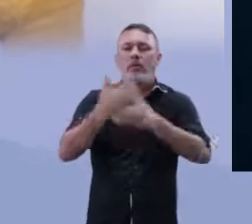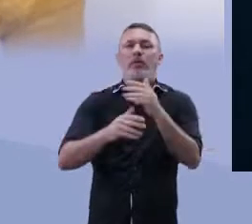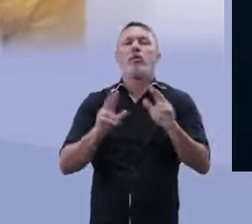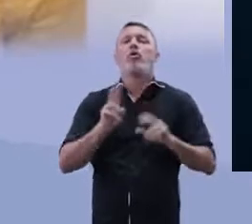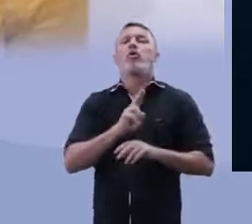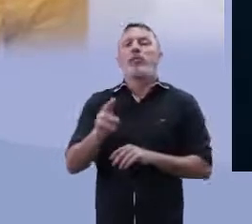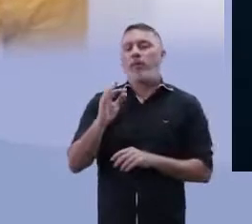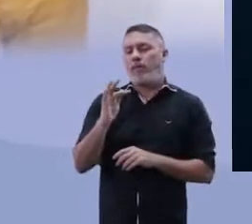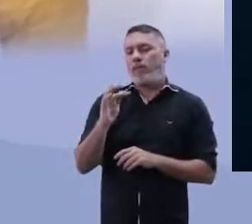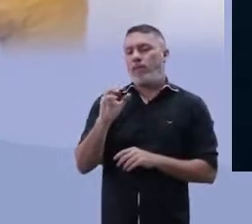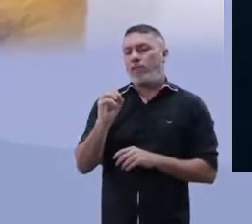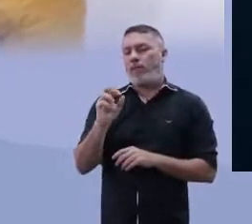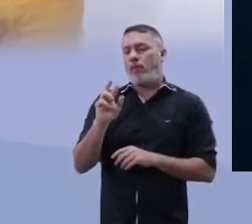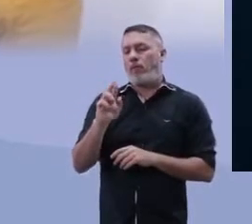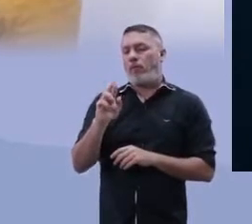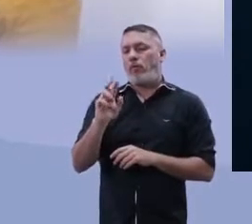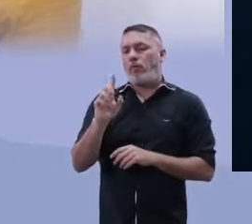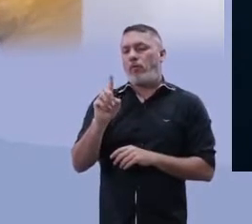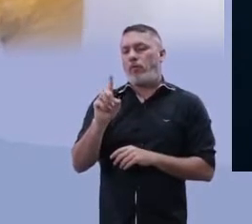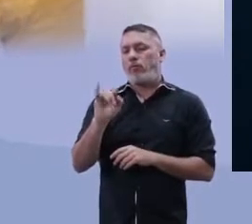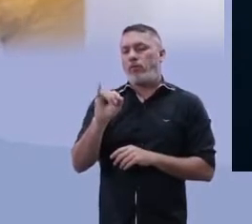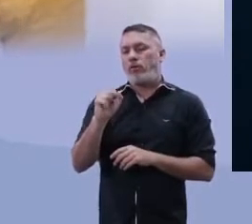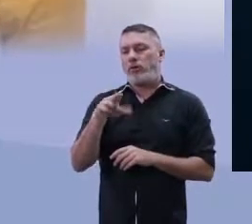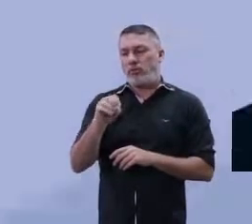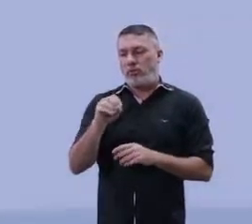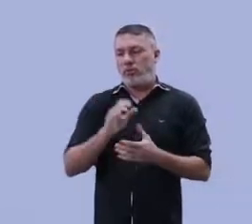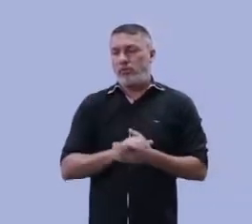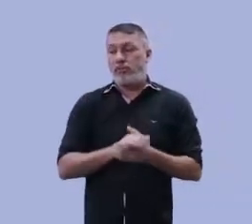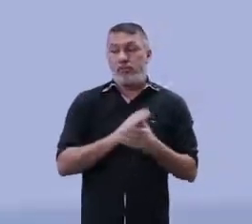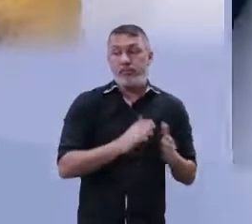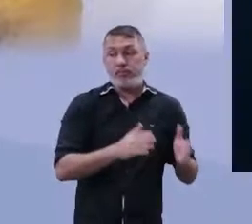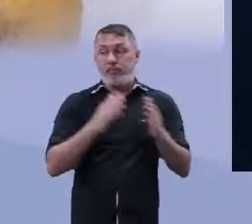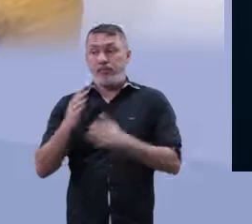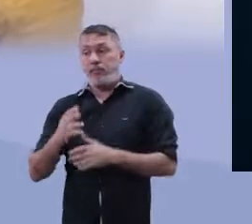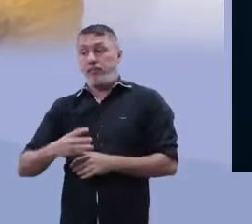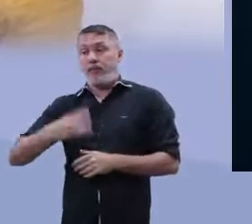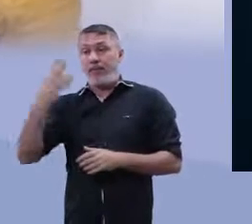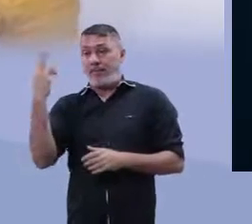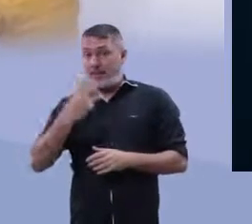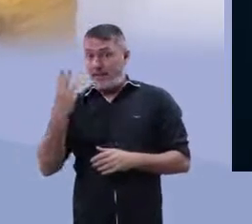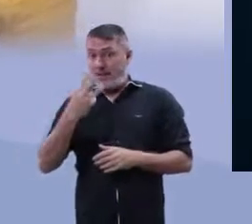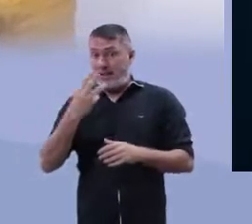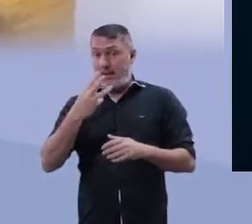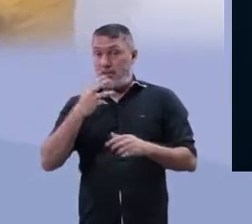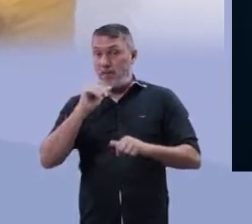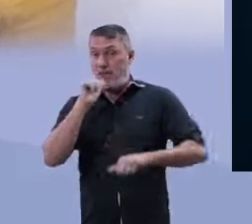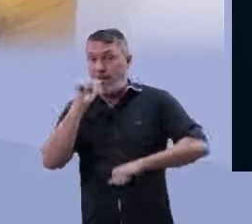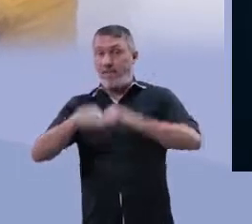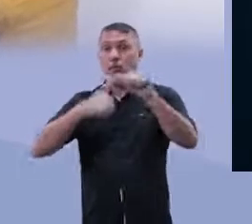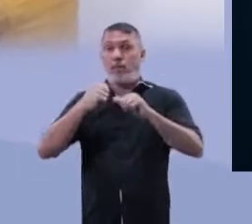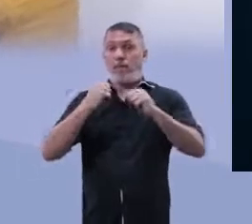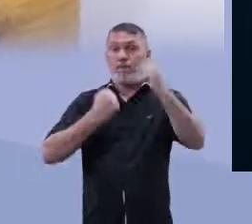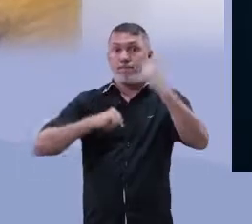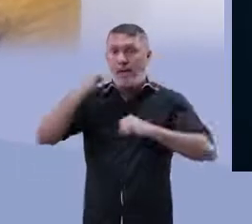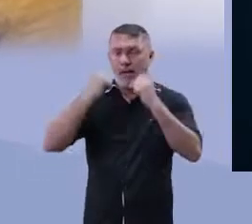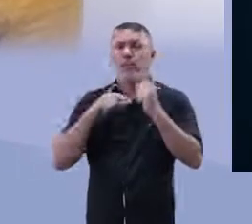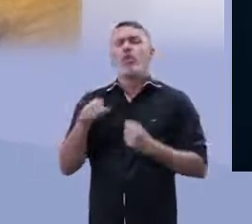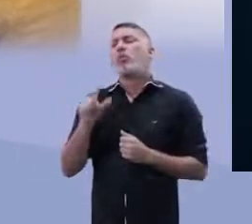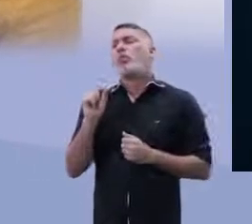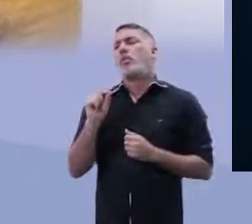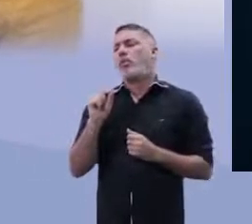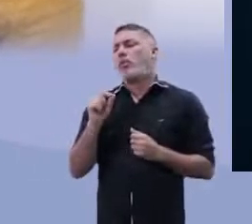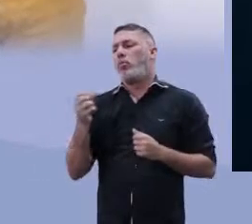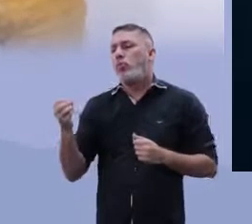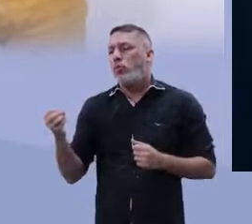aspas, destacando-se quanto à questão de segunda revolução industrial. Já a terceira revolução, meus queridos, ela recebe um outro nomezinho.